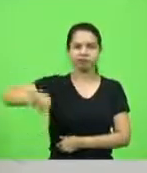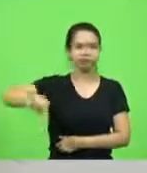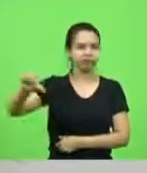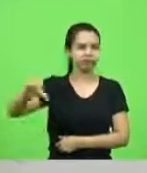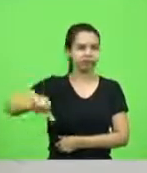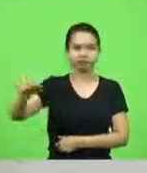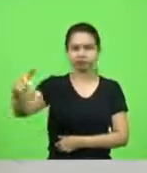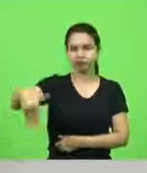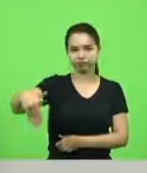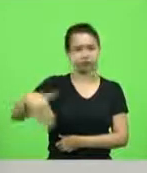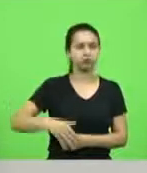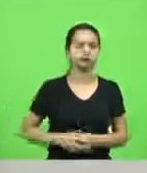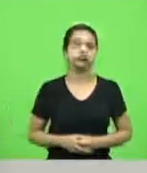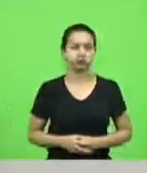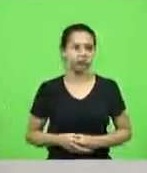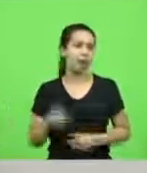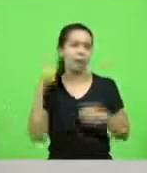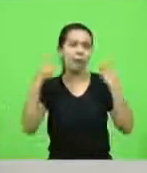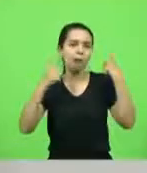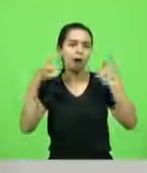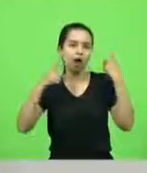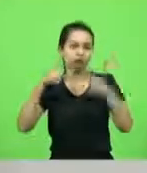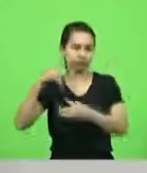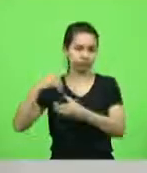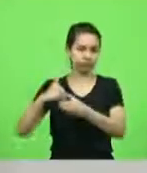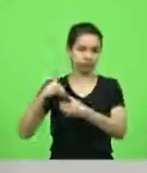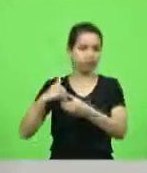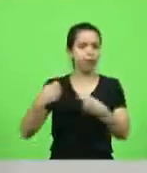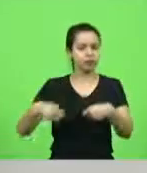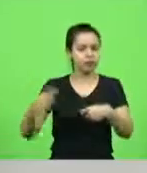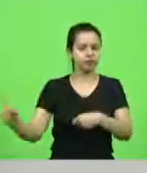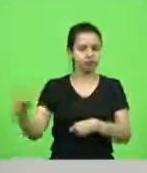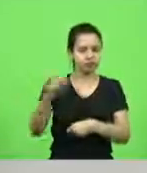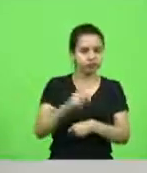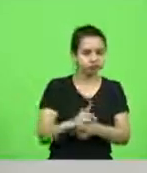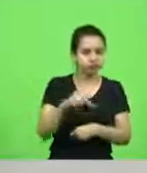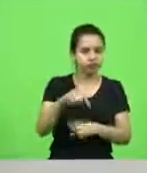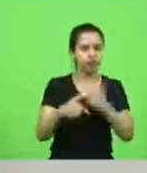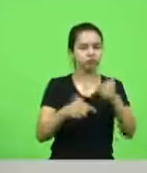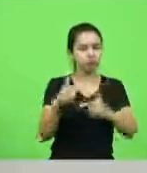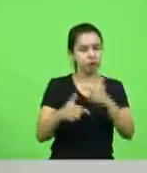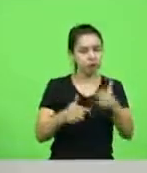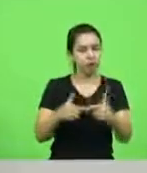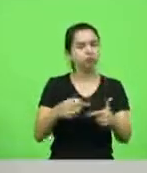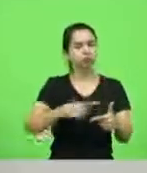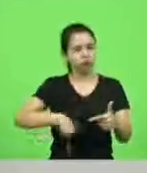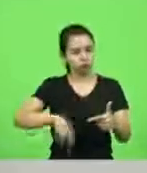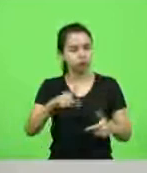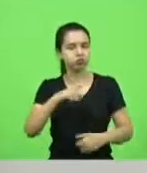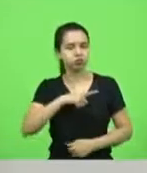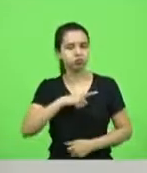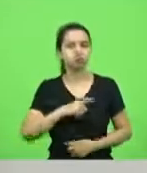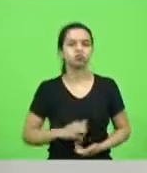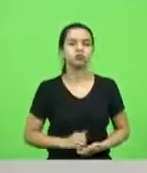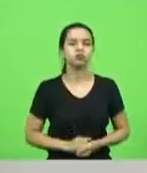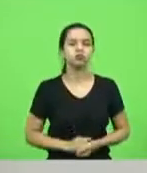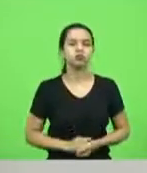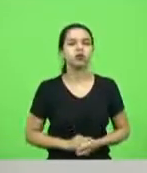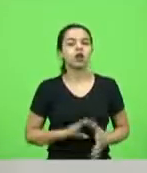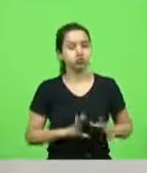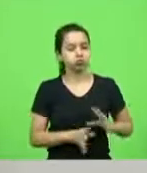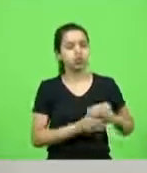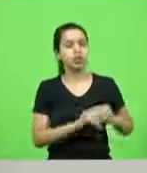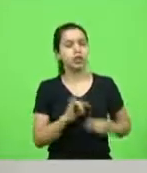o político que se preocupa com volta ele tem que vir aqui fazer o trabalho dele e o trabalho nós fizemos houve incorporação da empresa